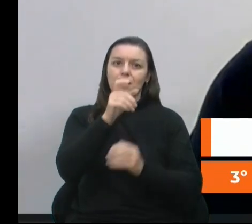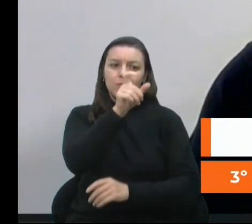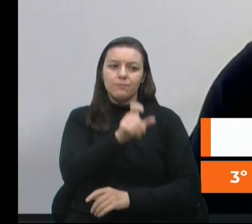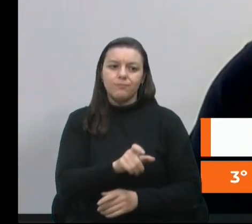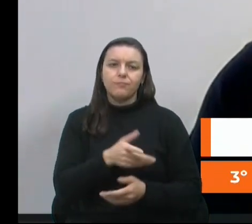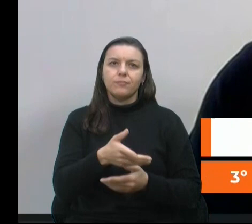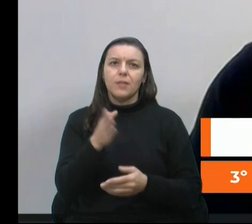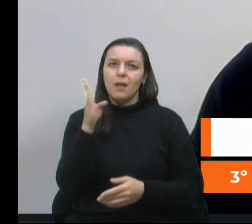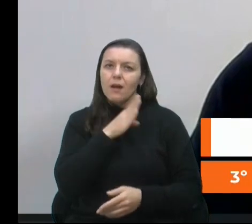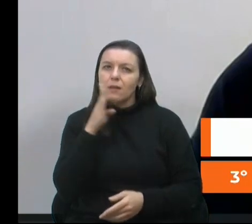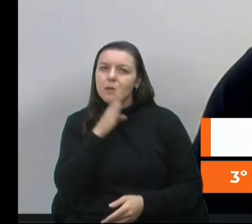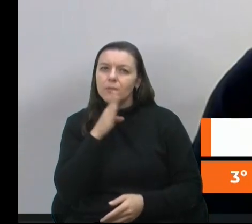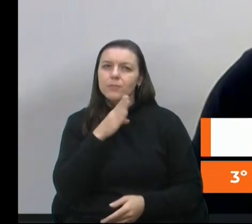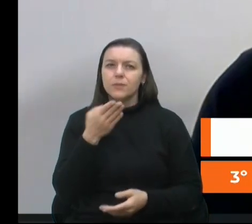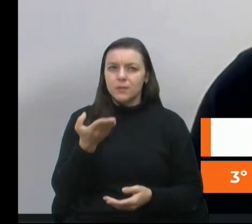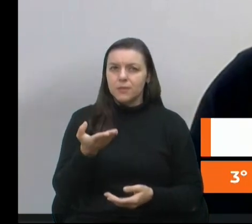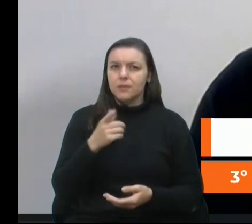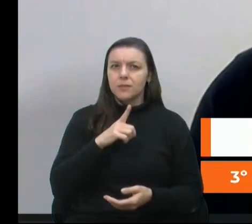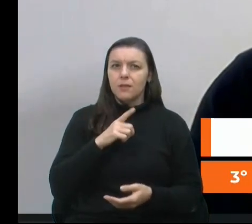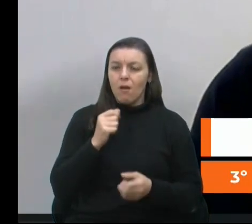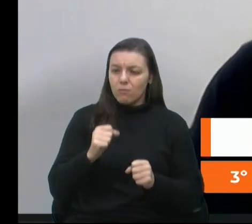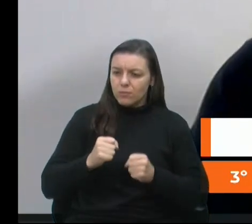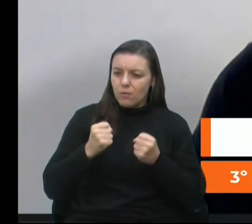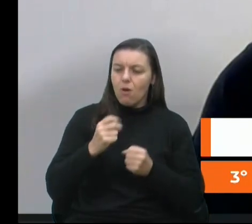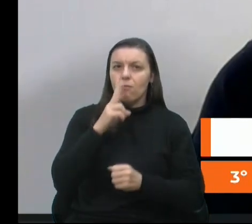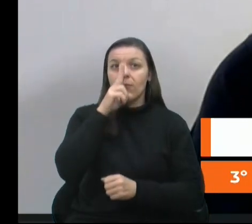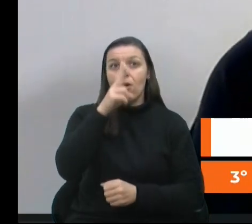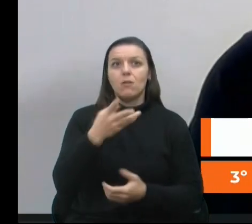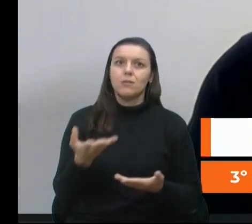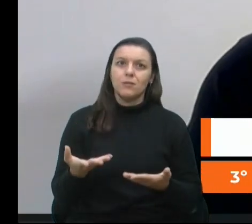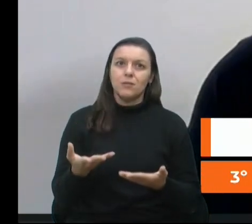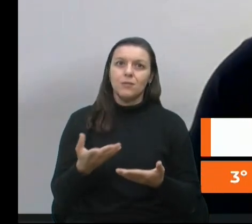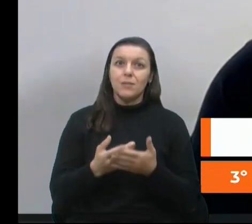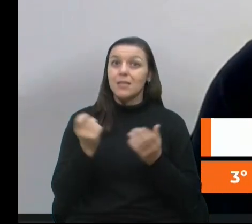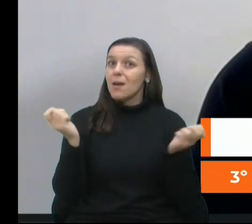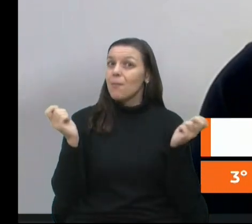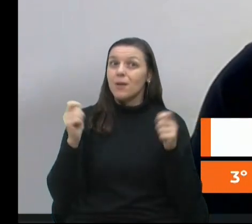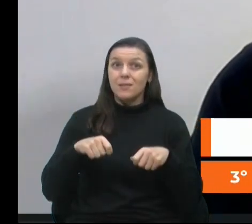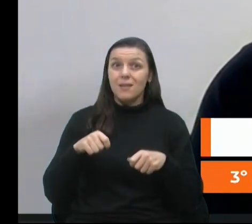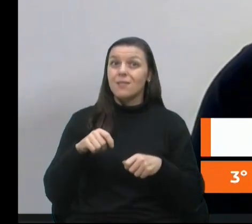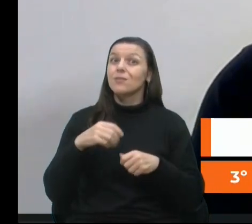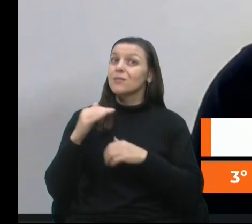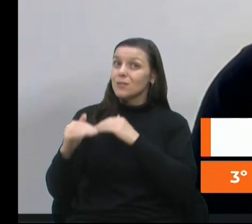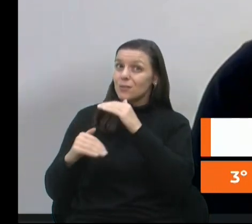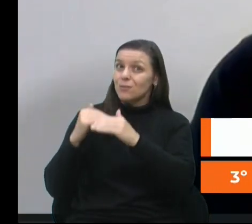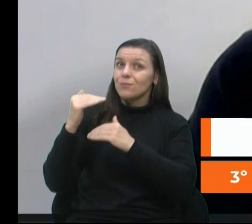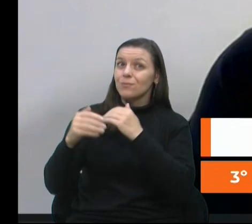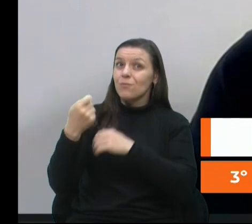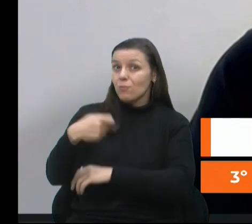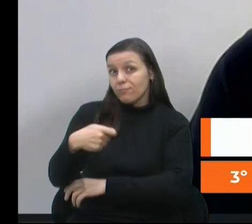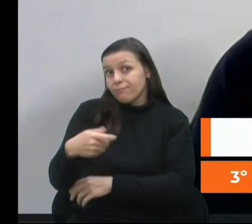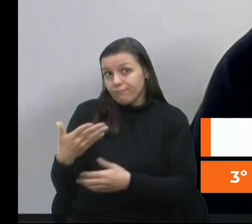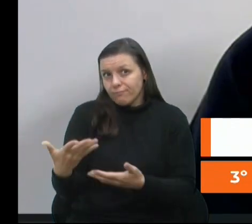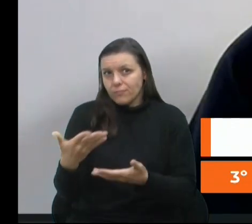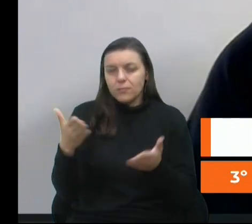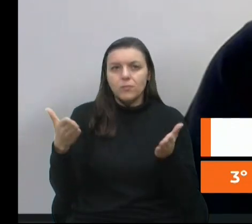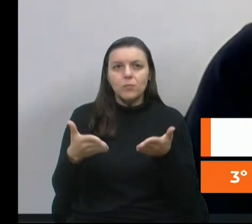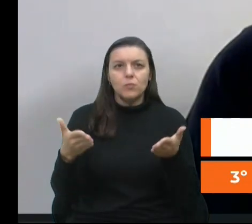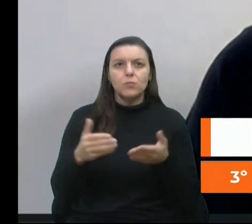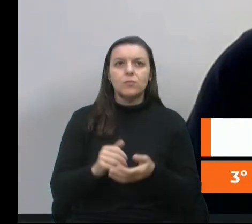são mais aceleradas, que são mais rápidas, que são mais intensas, mas são capacidades a serem ainda desenvolvidas. E